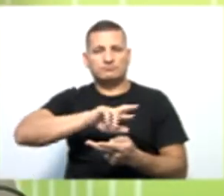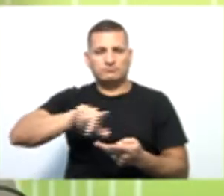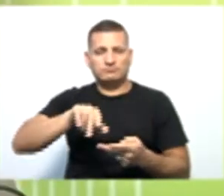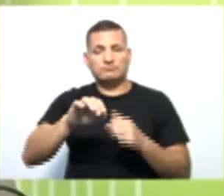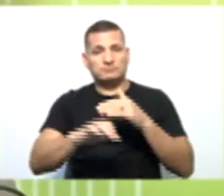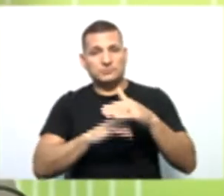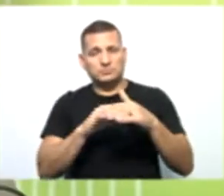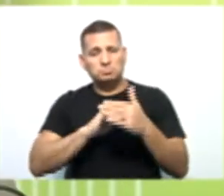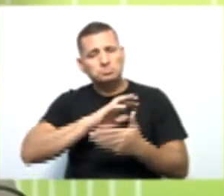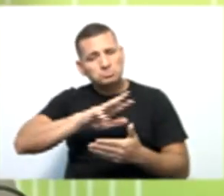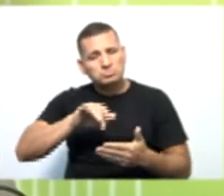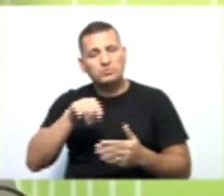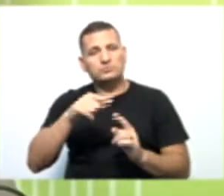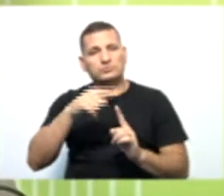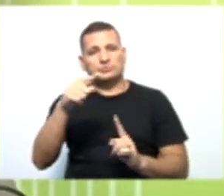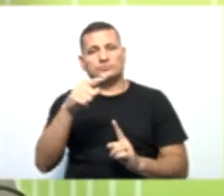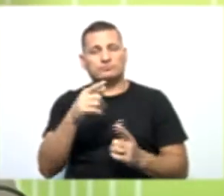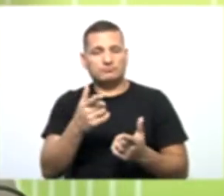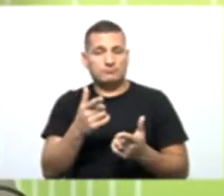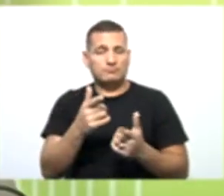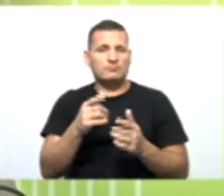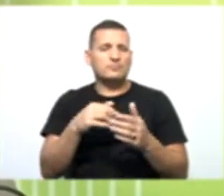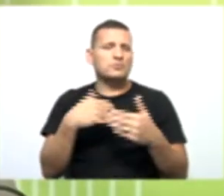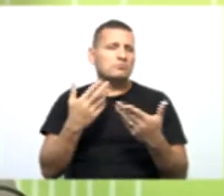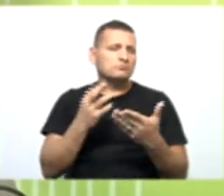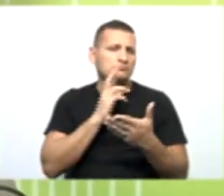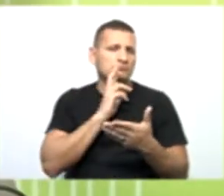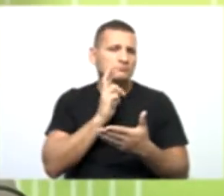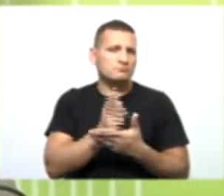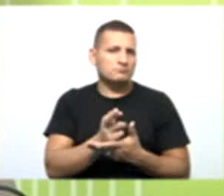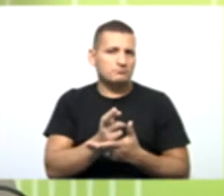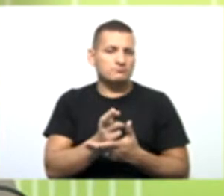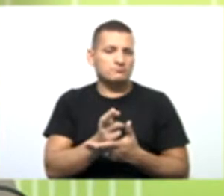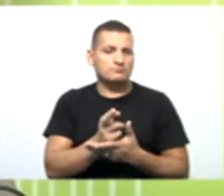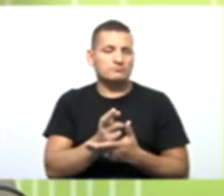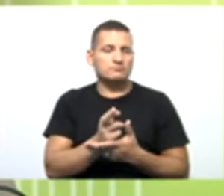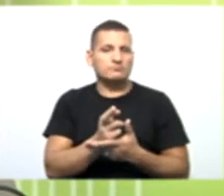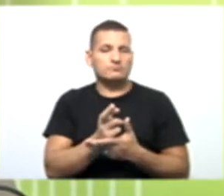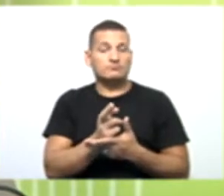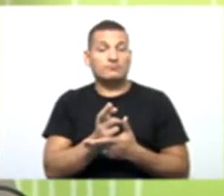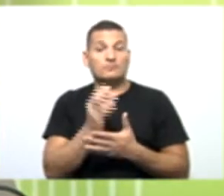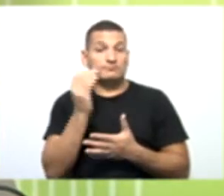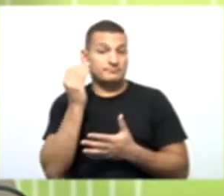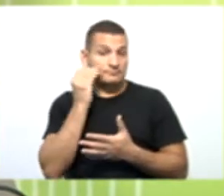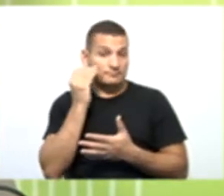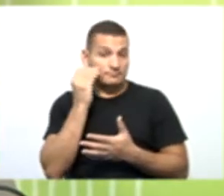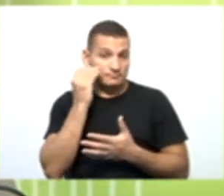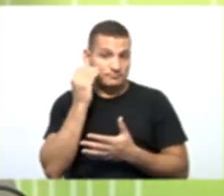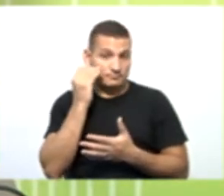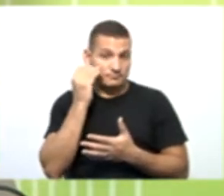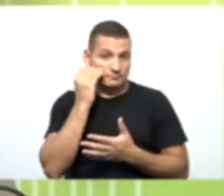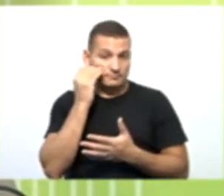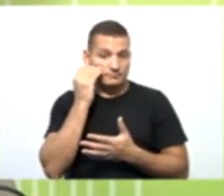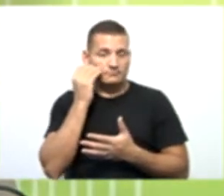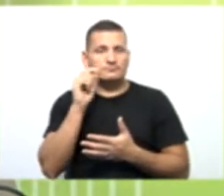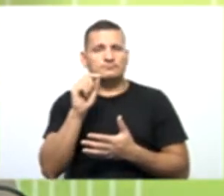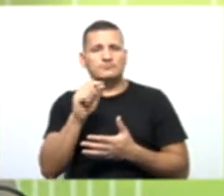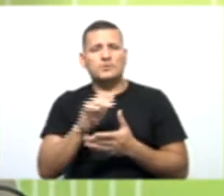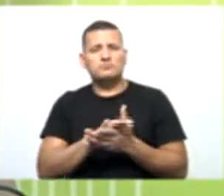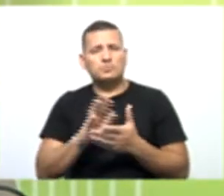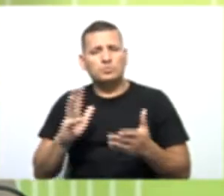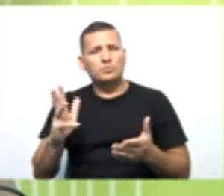de negócios. Respondendo essa pergunta, a gente vai verificar que todo tipo